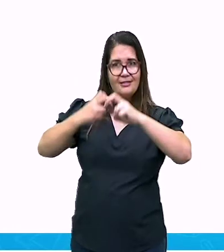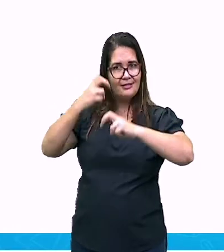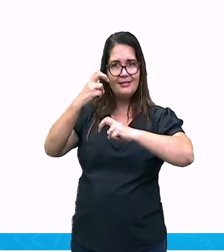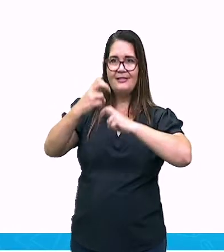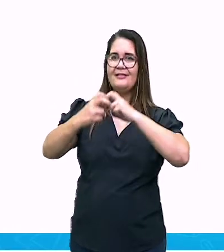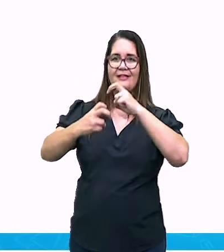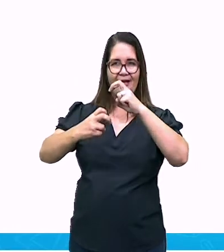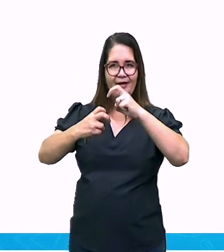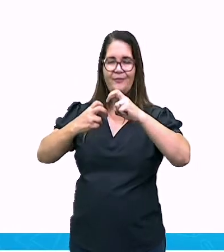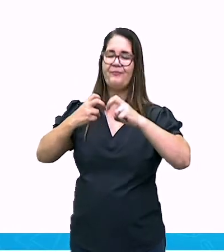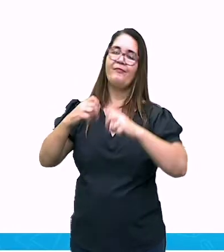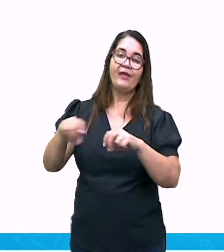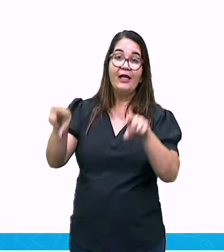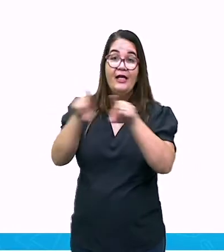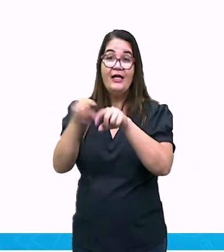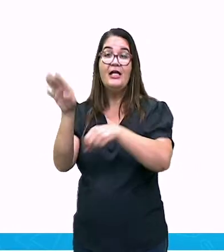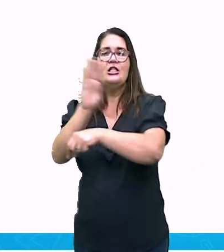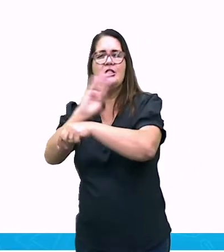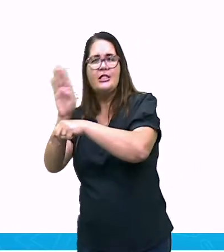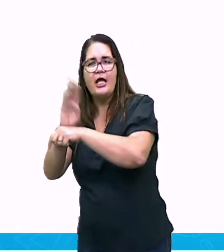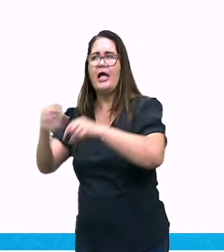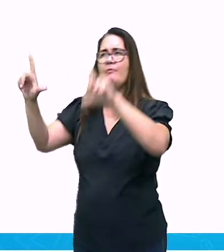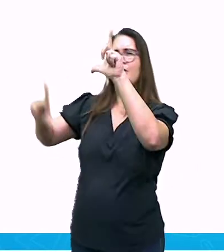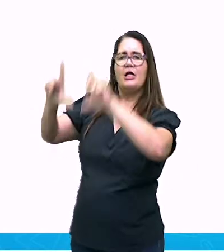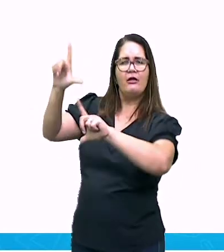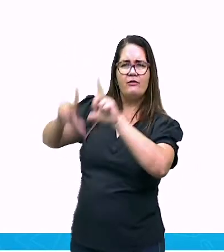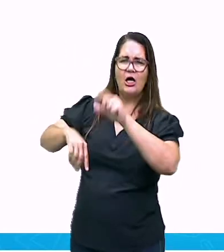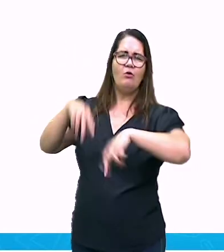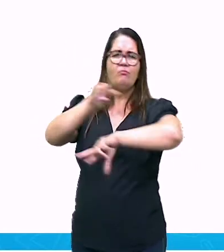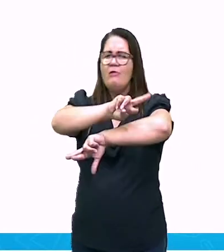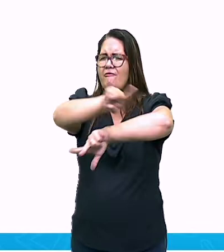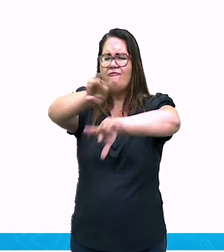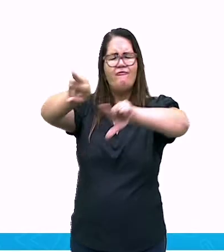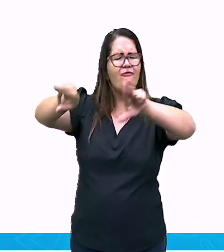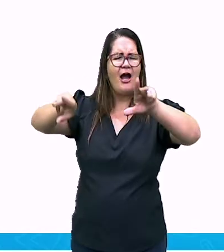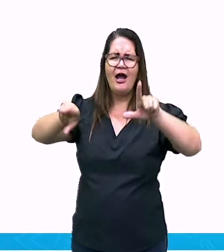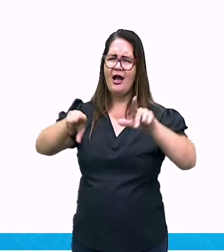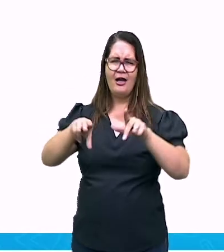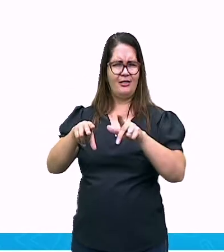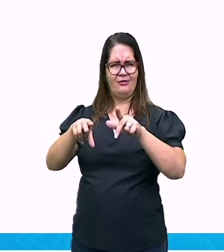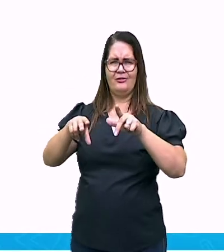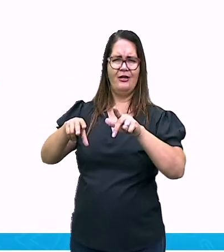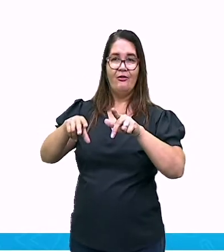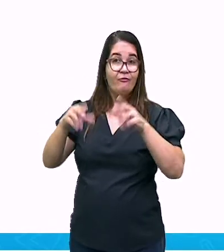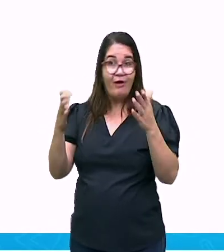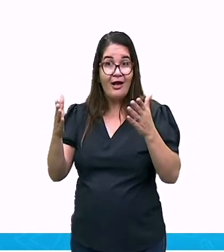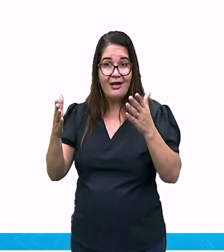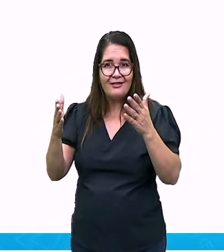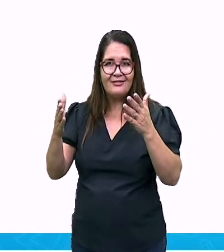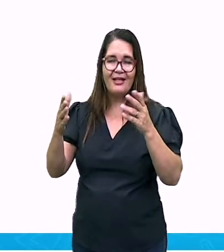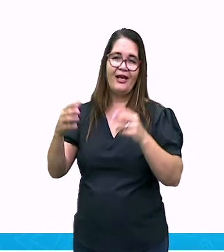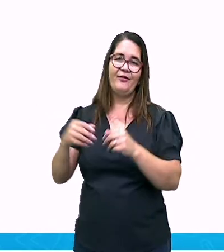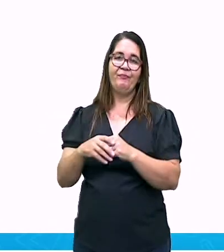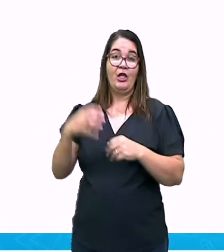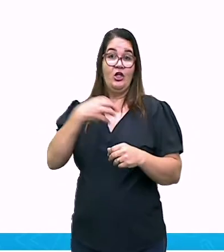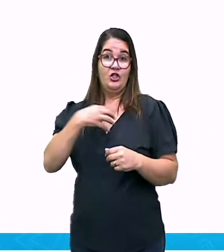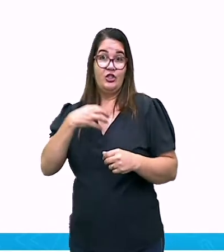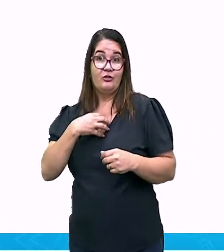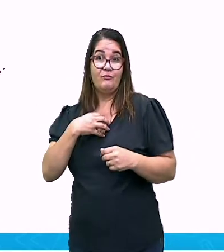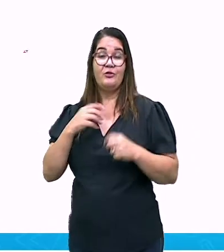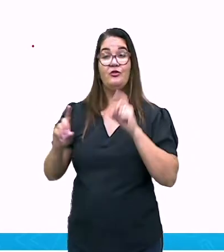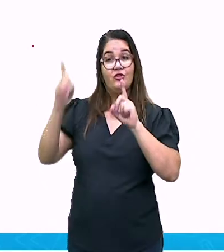Governador Valadares, certo? Atualmente ele está fechado, pois nós estamos passando por um